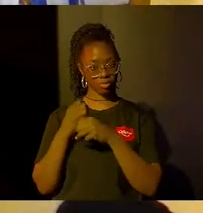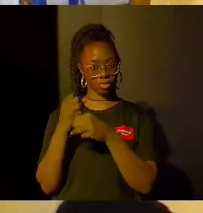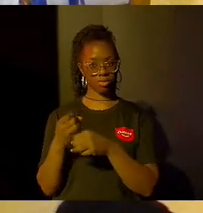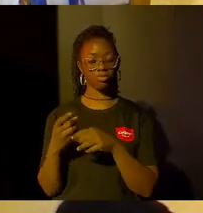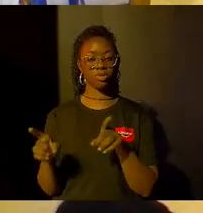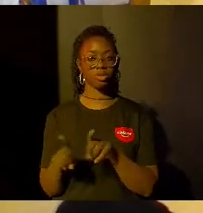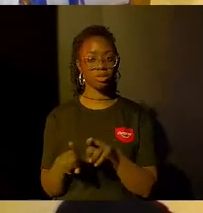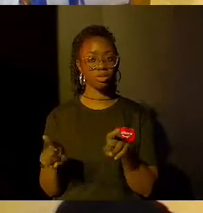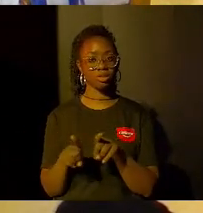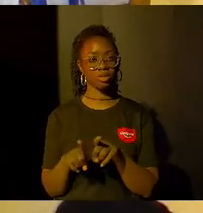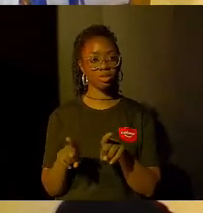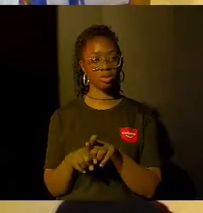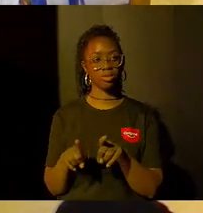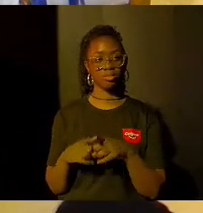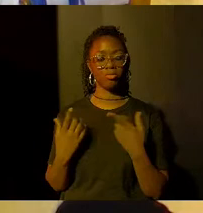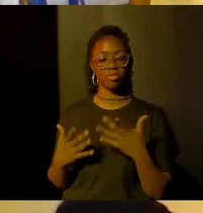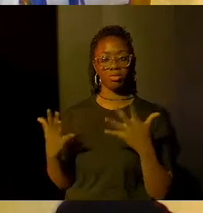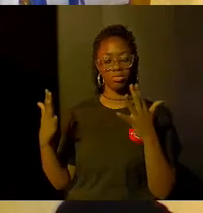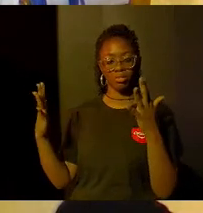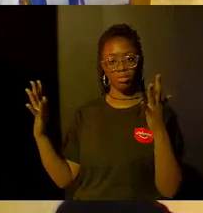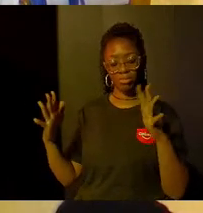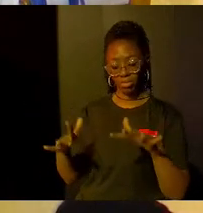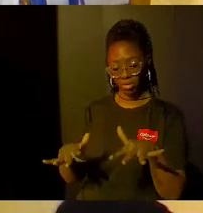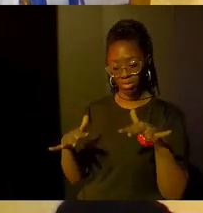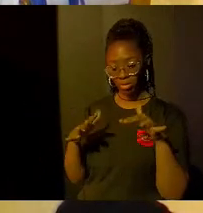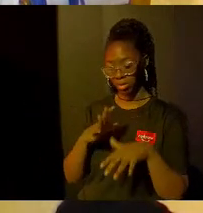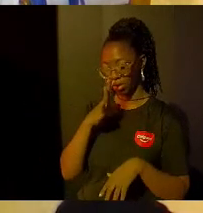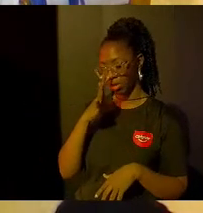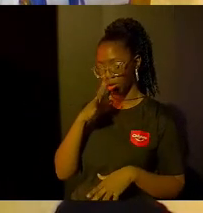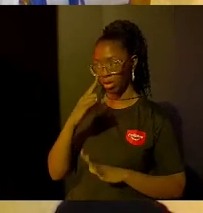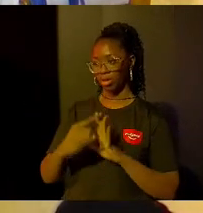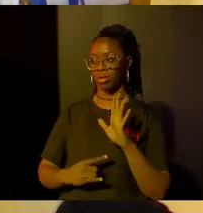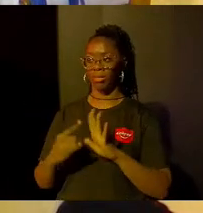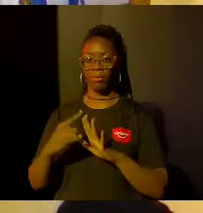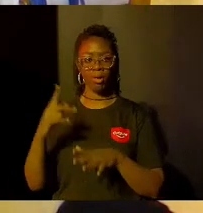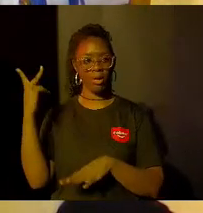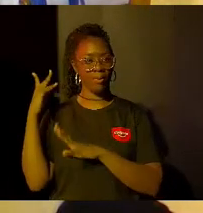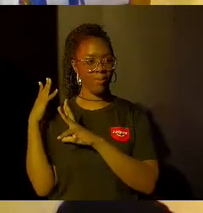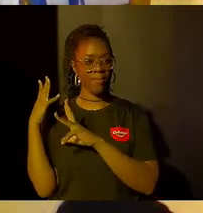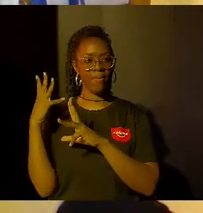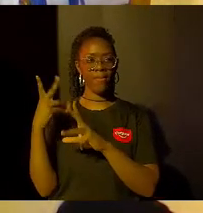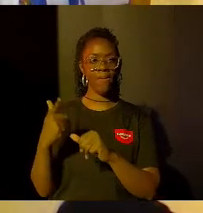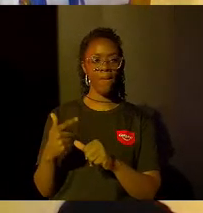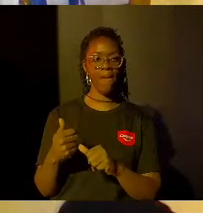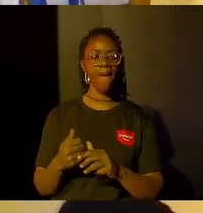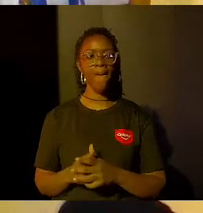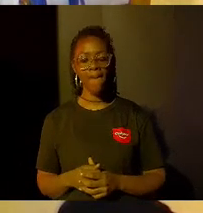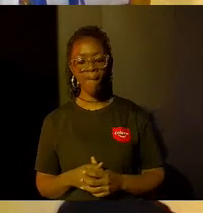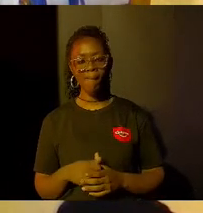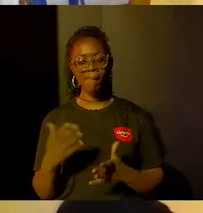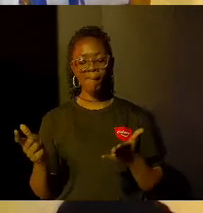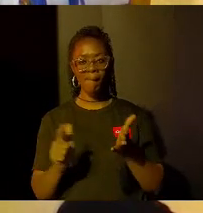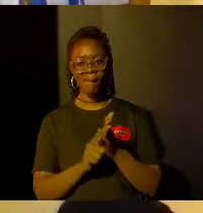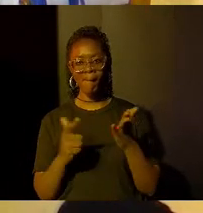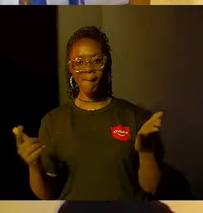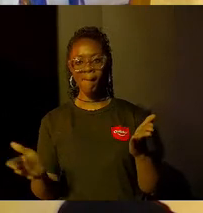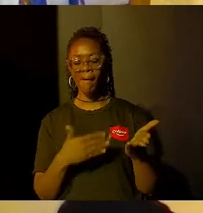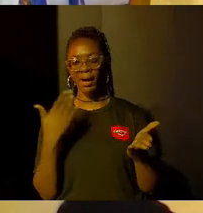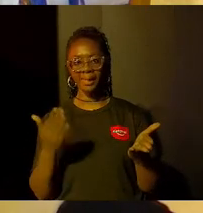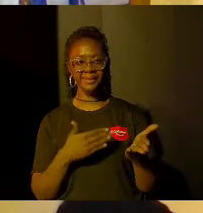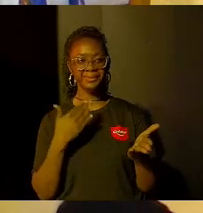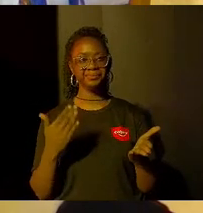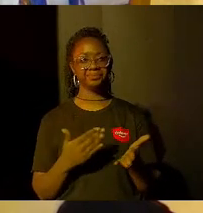pelo público e pela crítica considerado o importante documento histórico e dramático pelo jornal O Globo Além disso